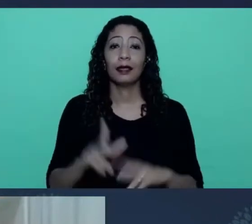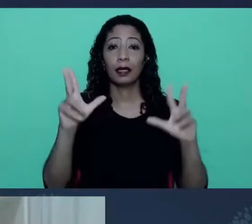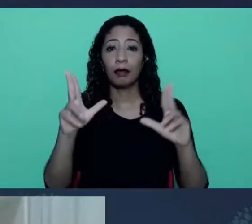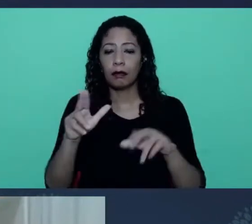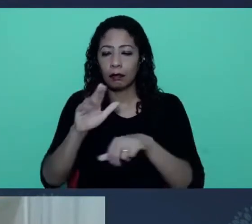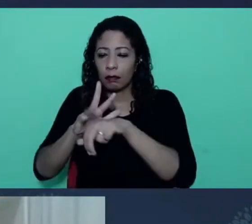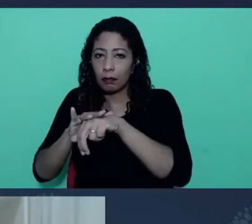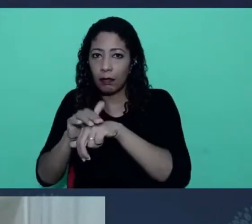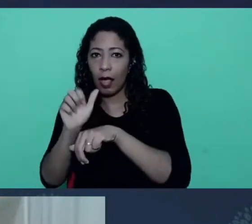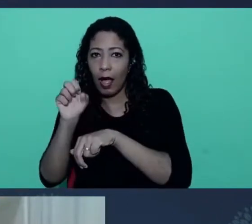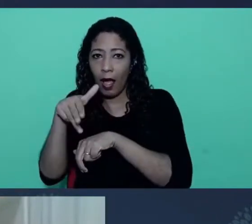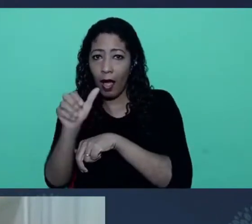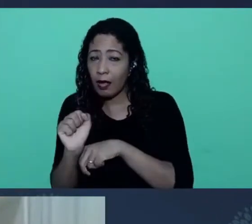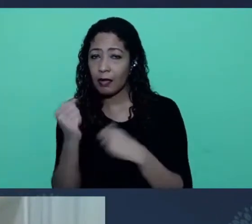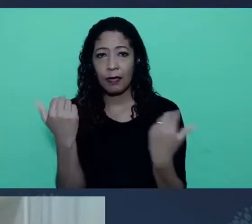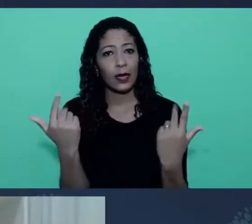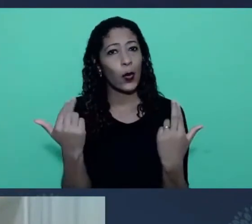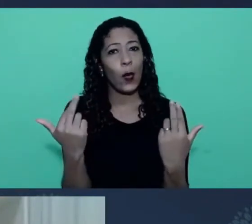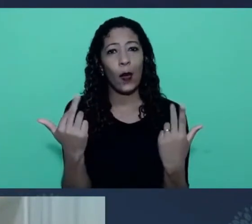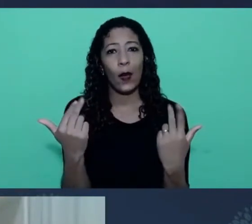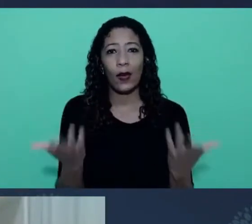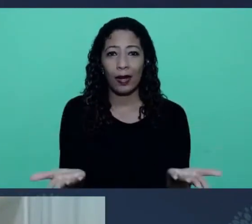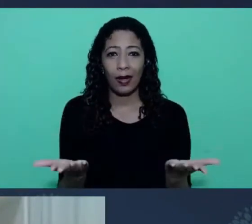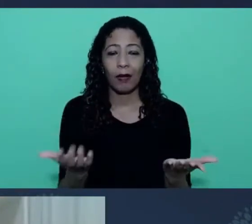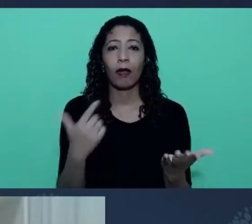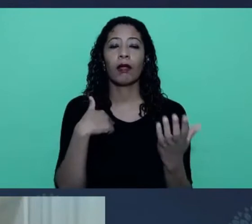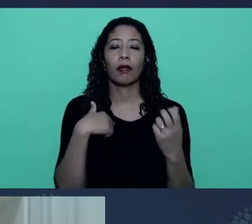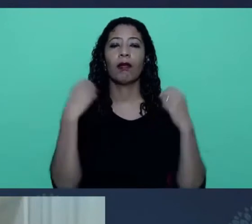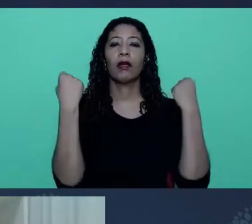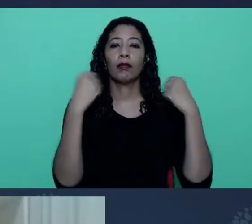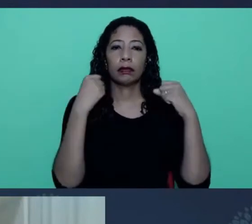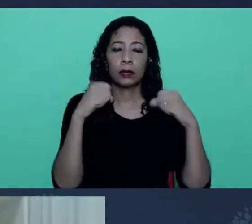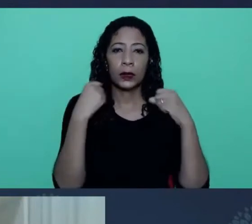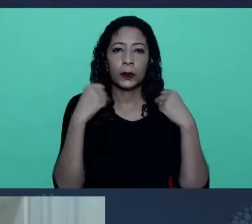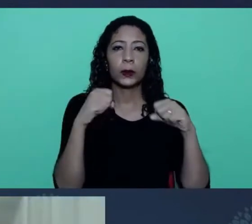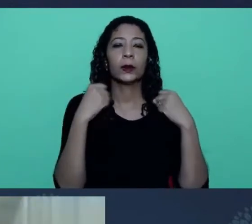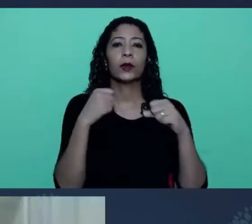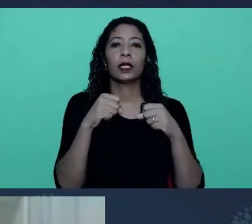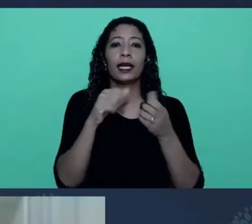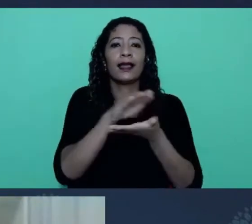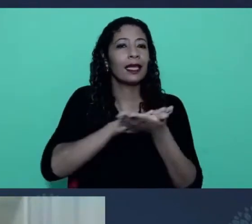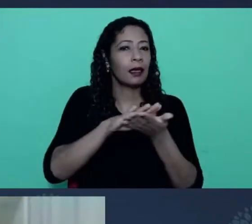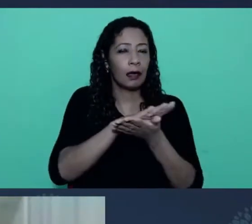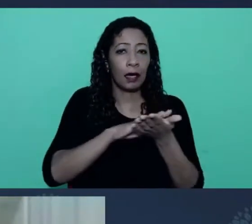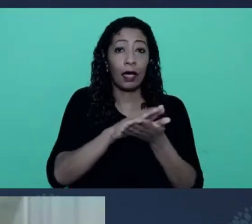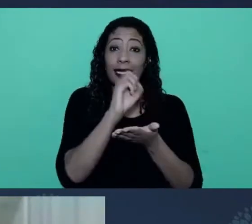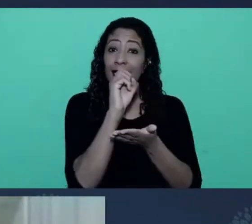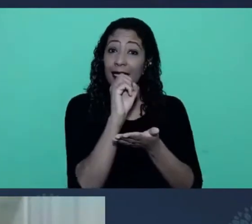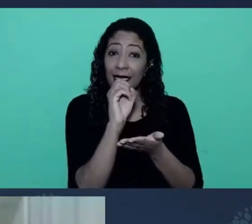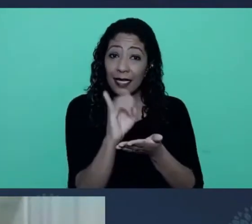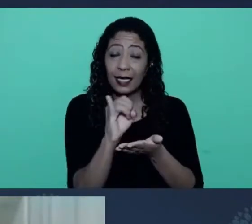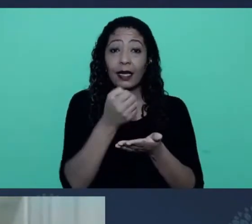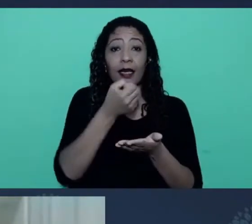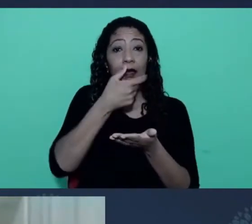asmático. Então, a gente não vai fazer nenhum programa de reabilitação, nenhum exercício, se o paciente não